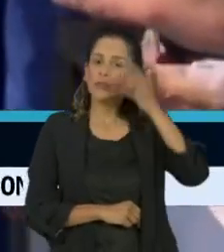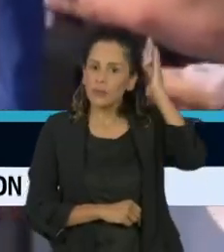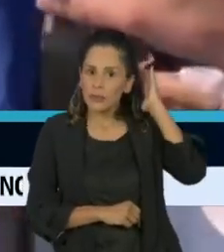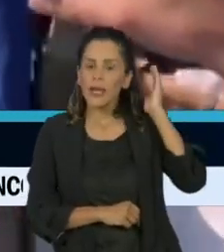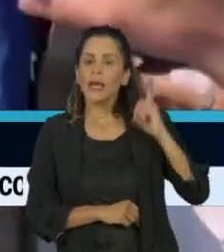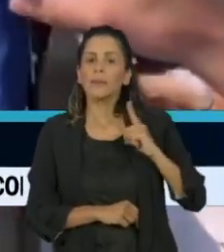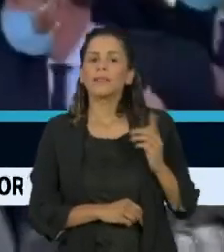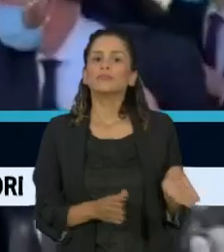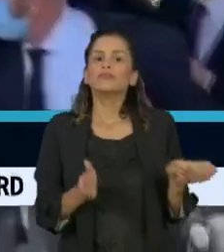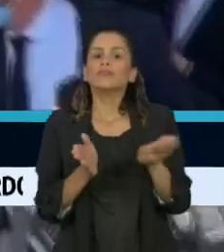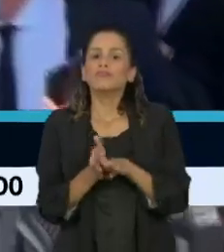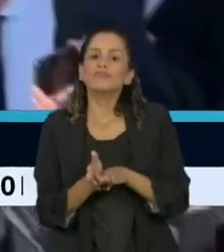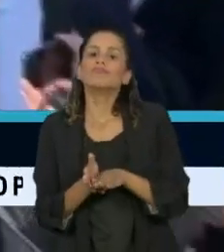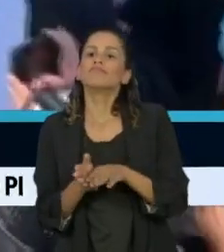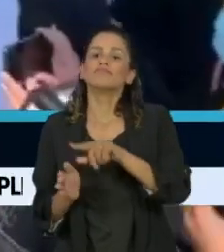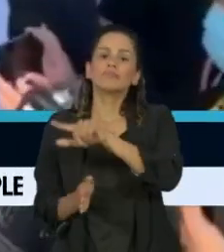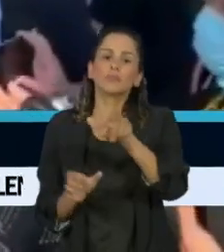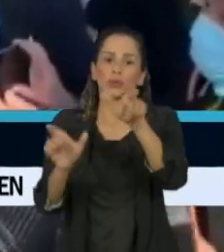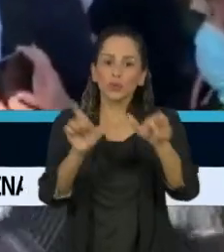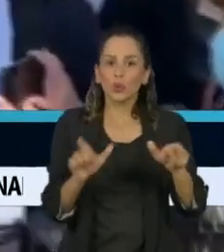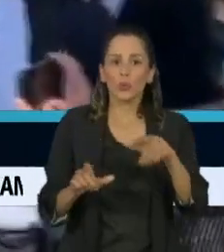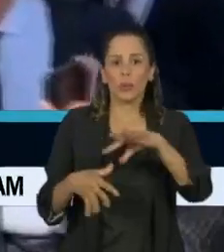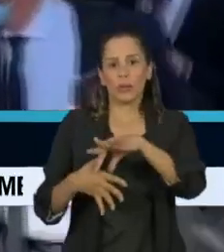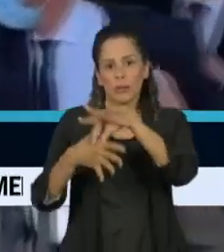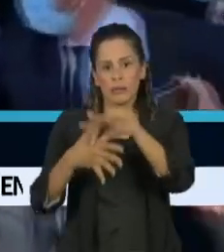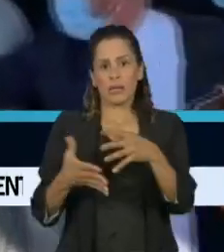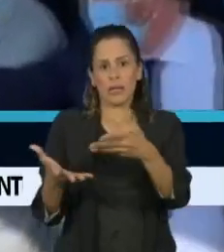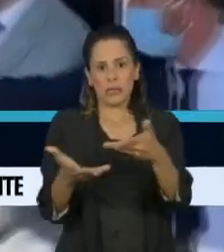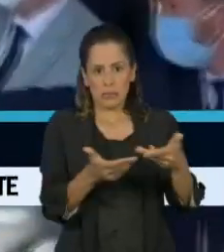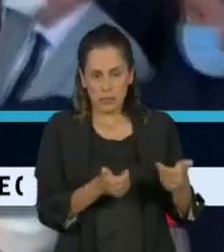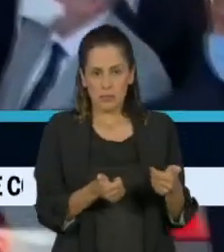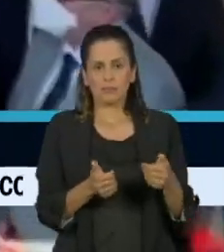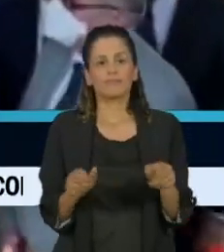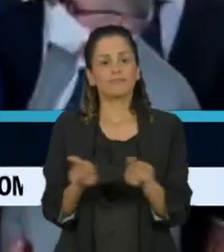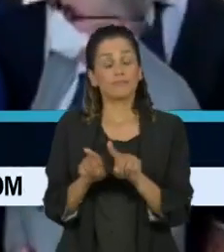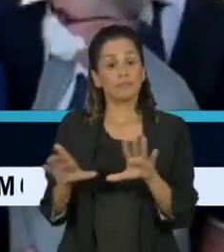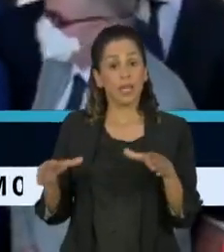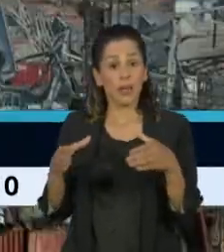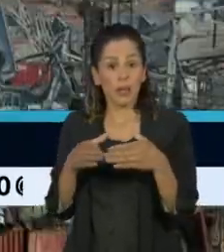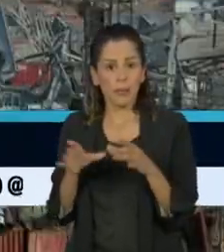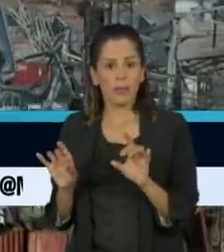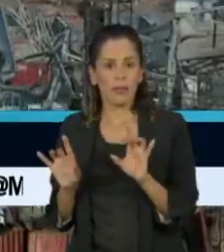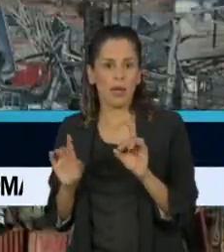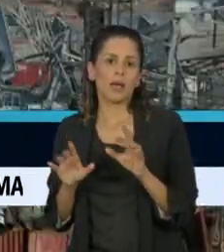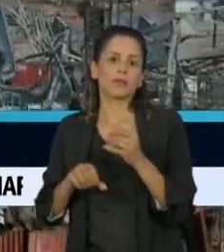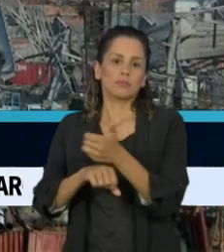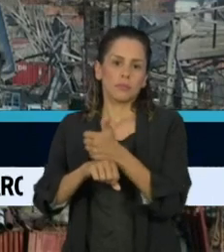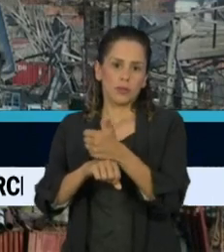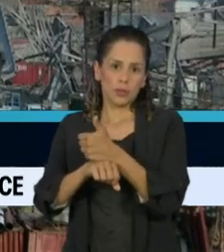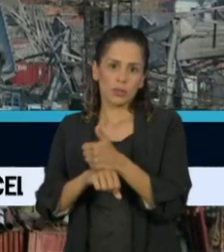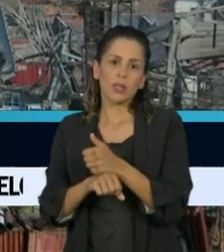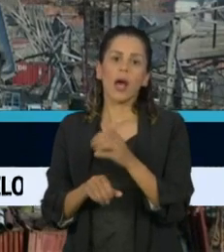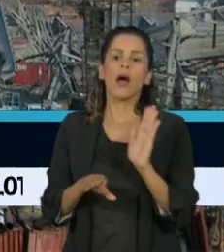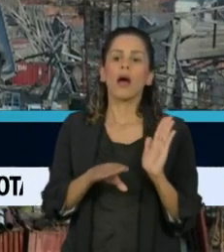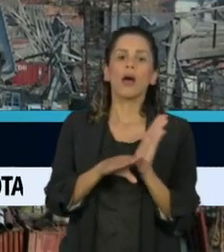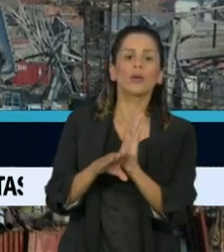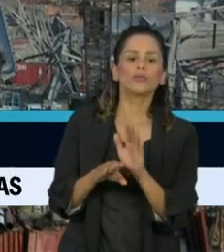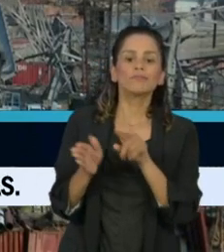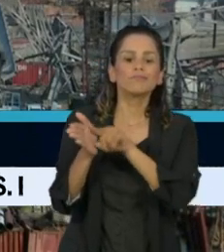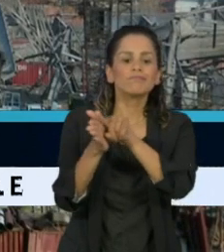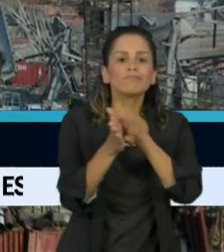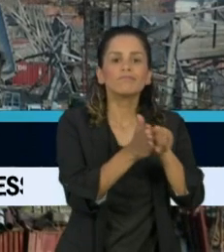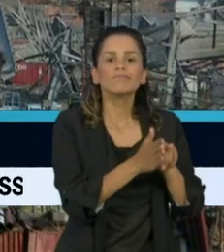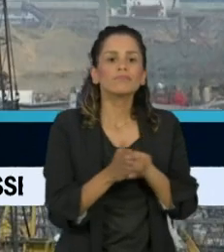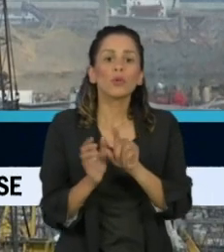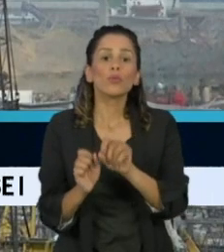aeroporto por autoridades e líderes religiosos. Uma equipe de técnicos também veio para ajudar a investigar as causas da